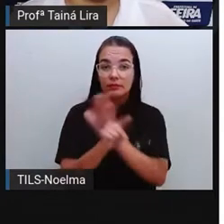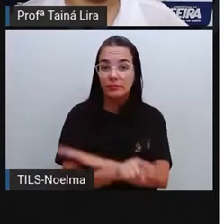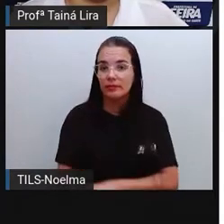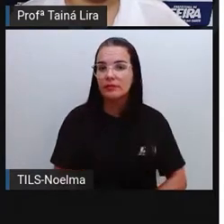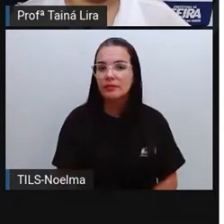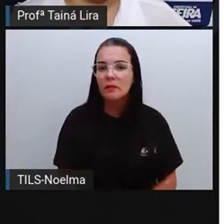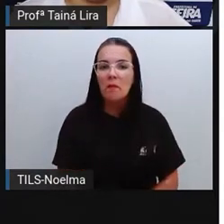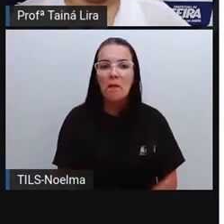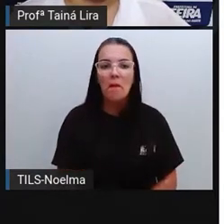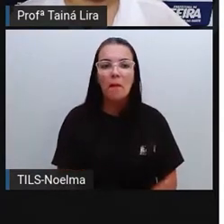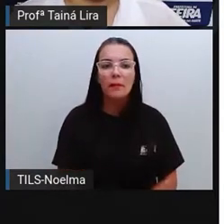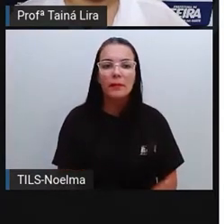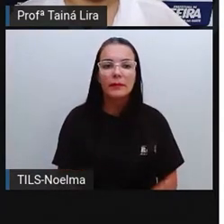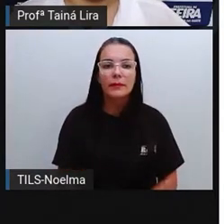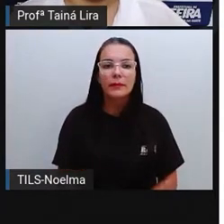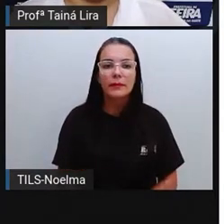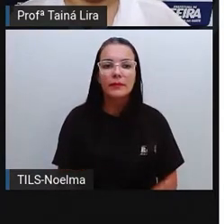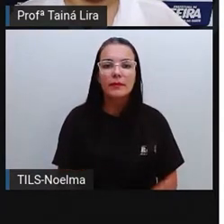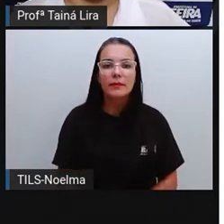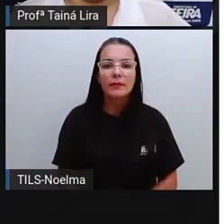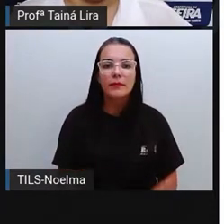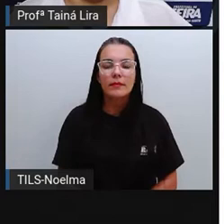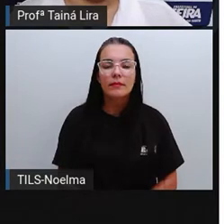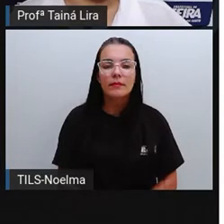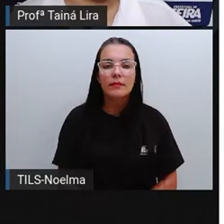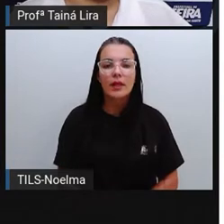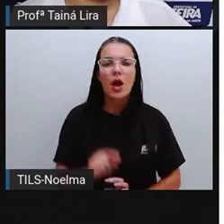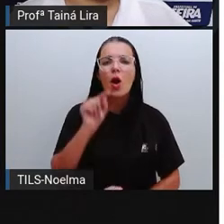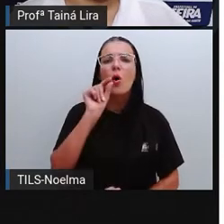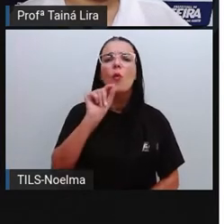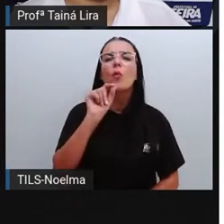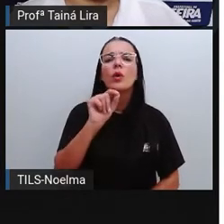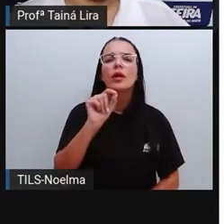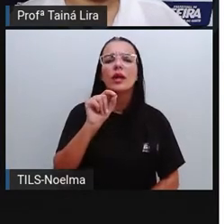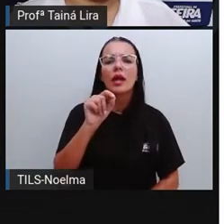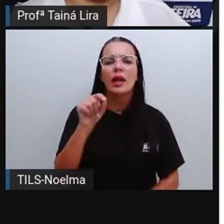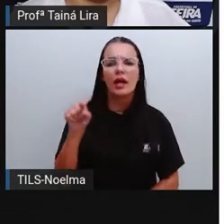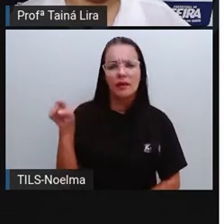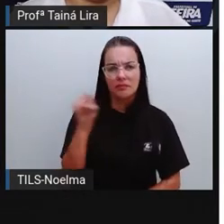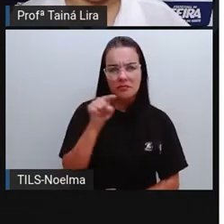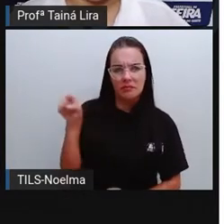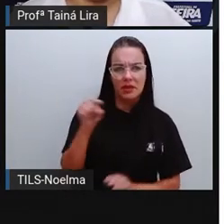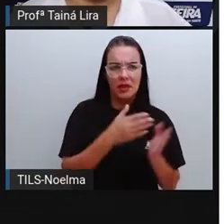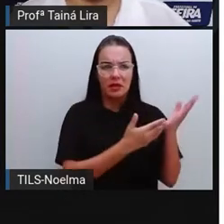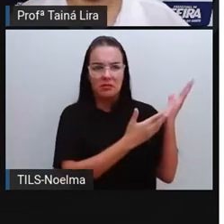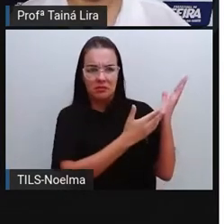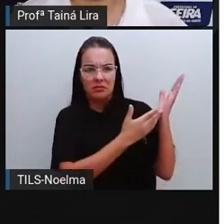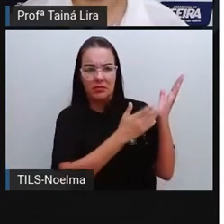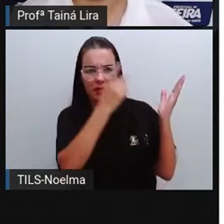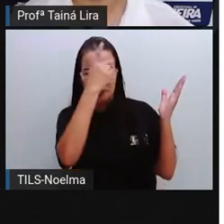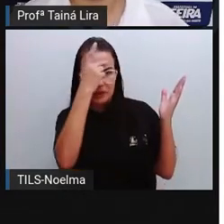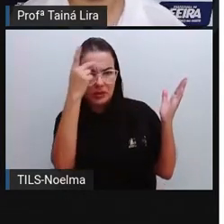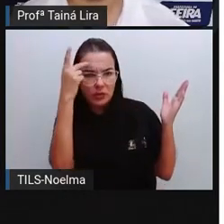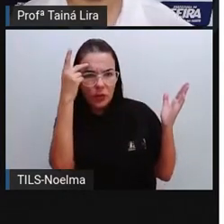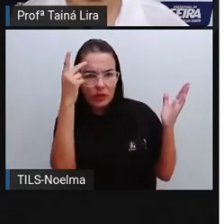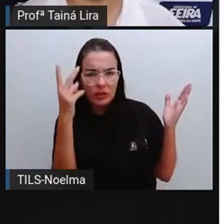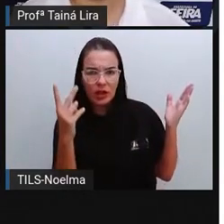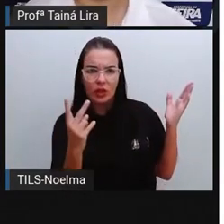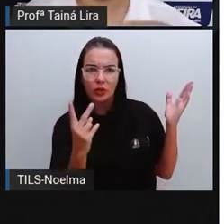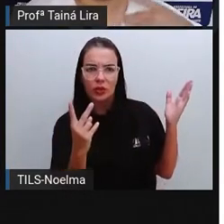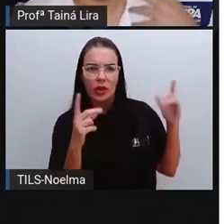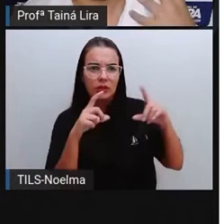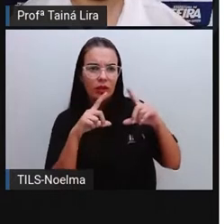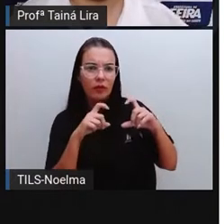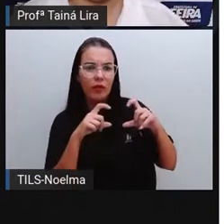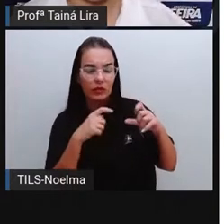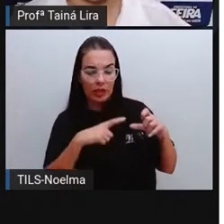que vocês respondam é: o que é que essas pessoas aqui, tá? Observe, a gente tem duas imagens,